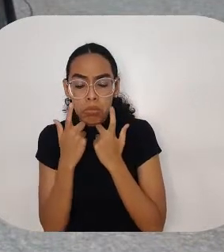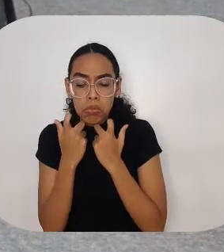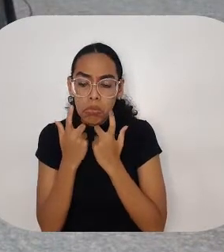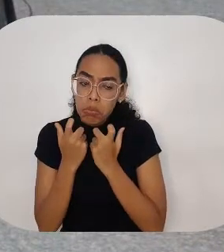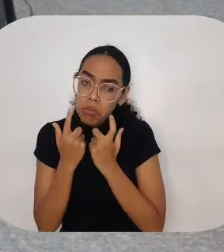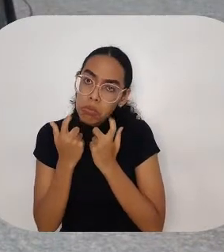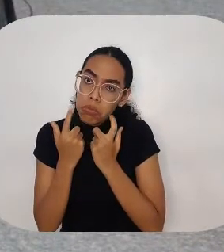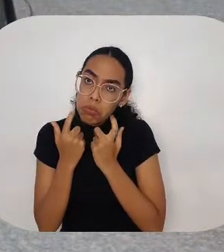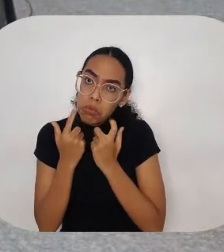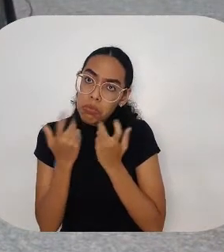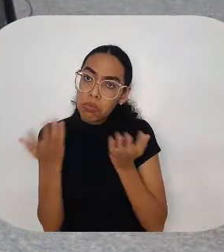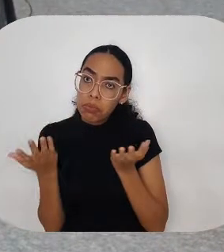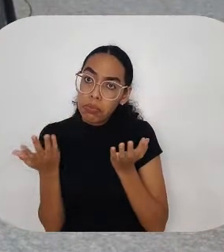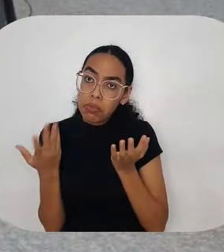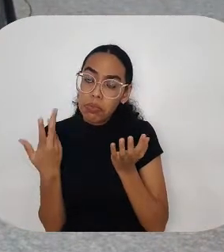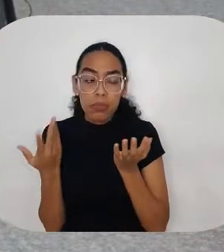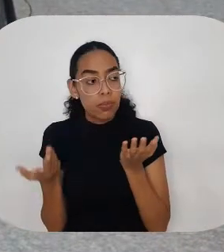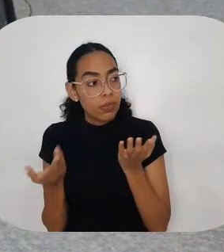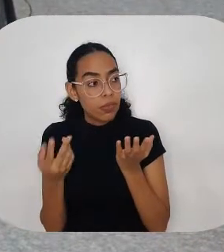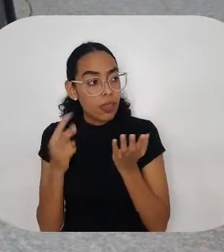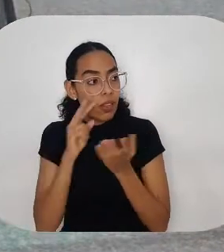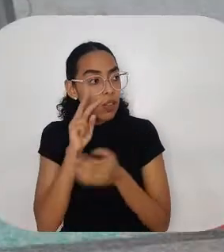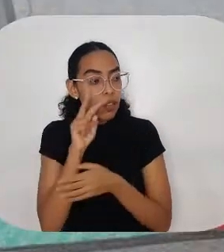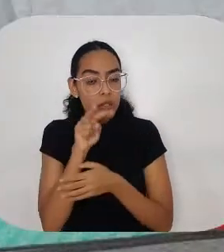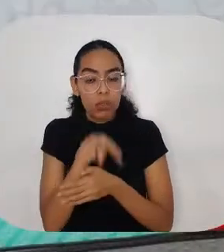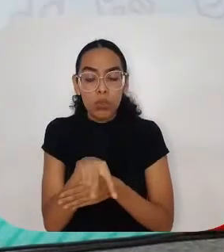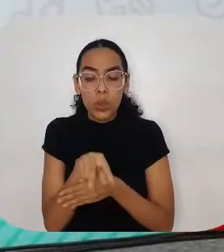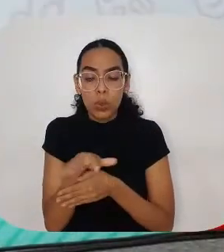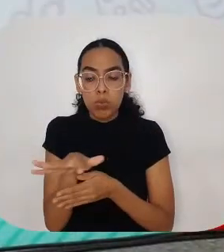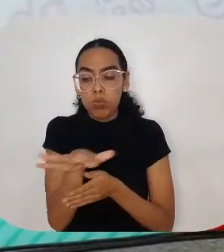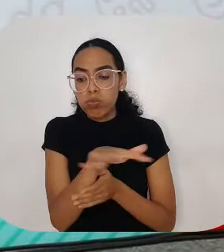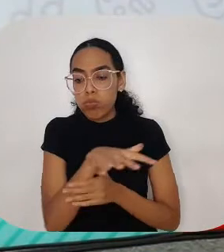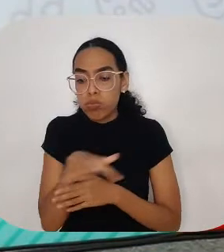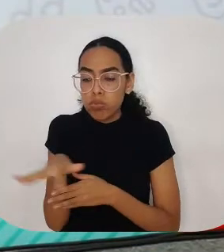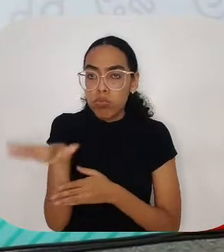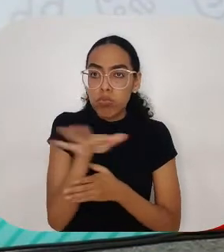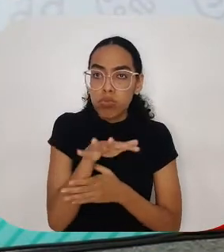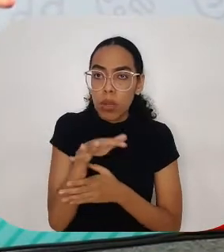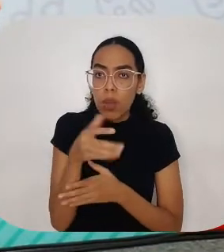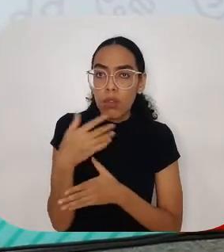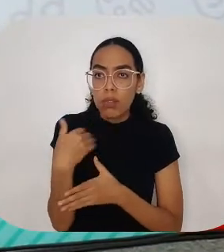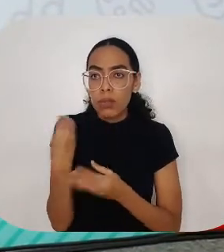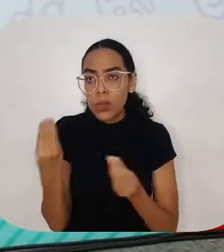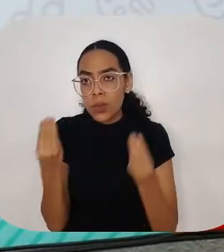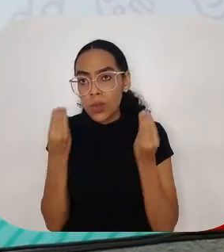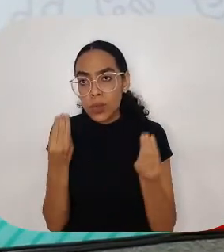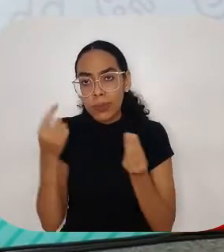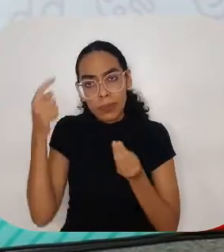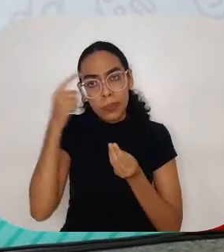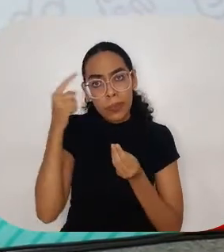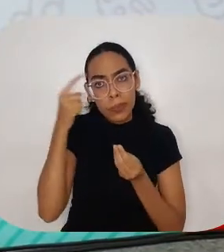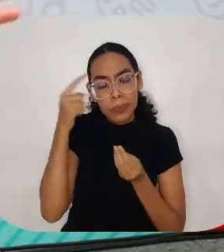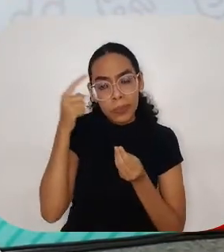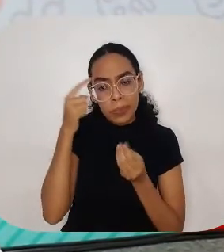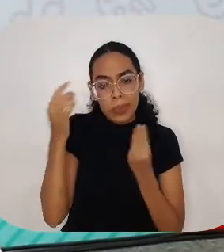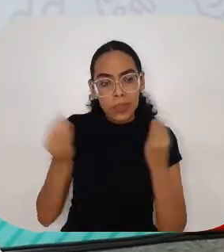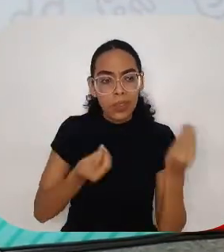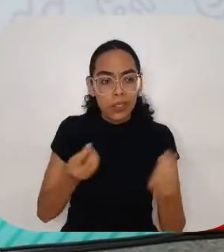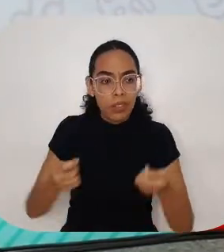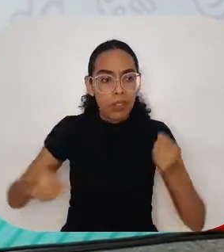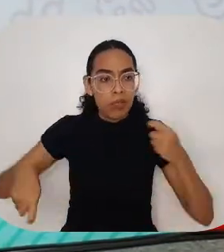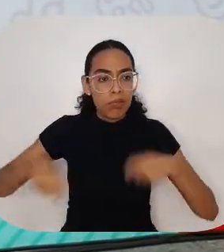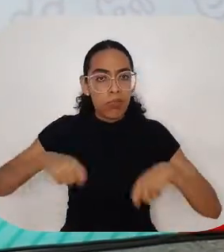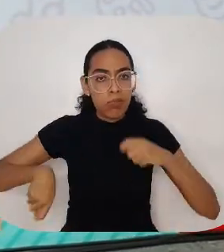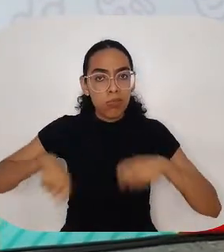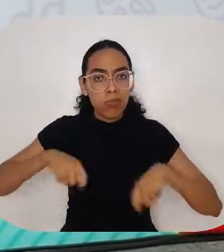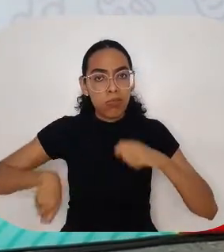a chorar. Olhando a festa lá embaixo, ele só conseguia pensar que não ia dançar